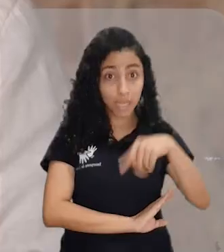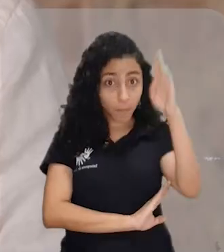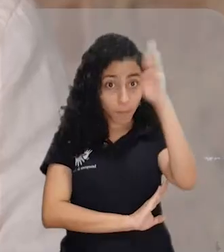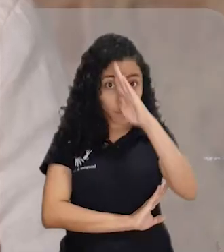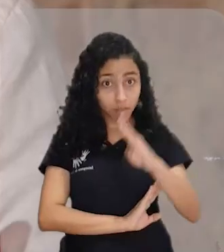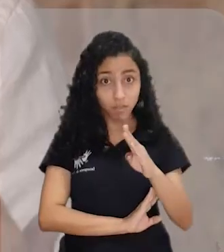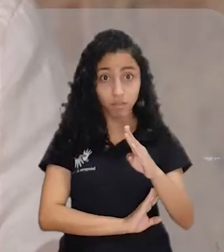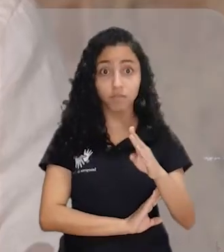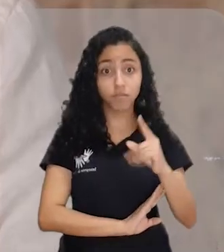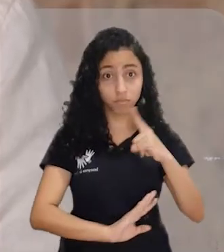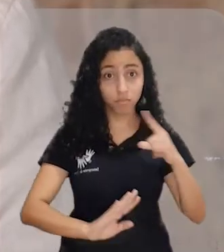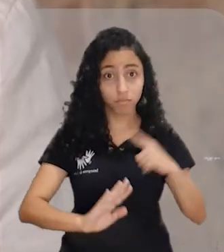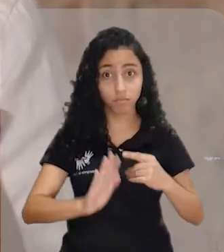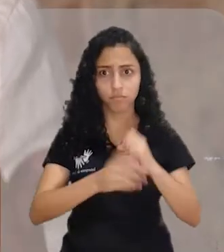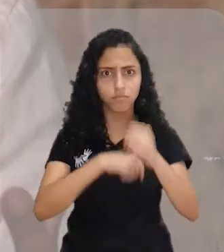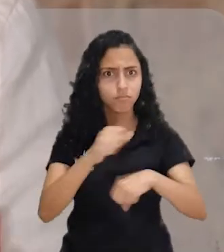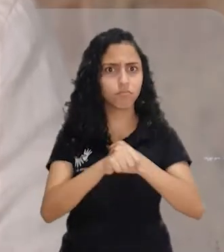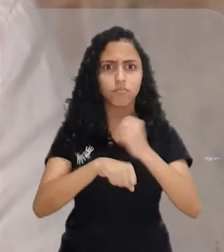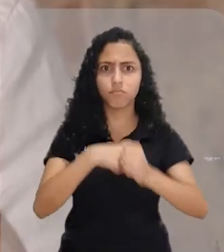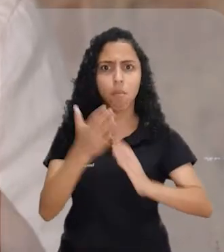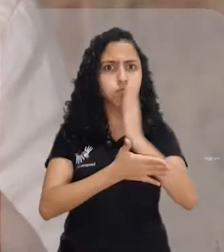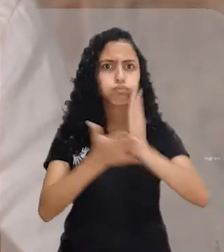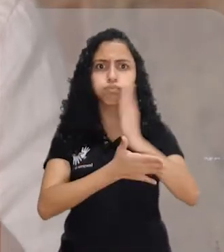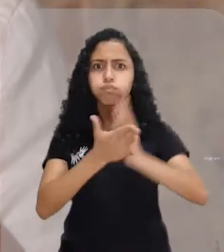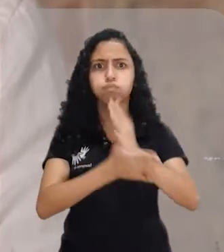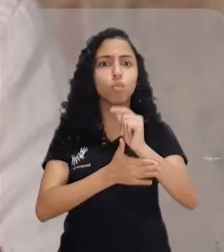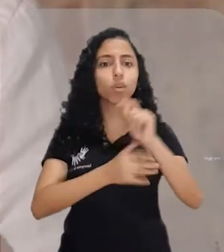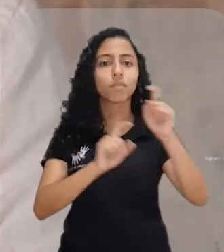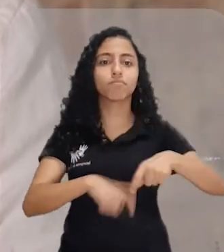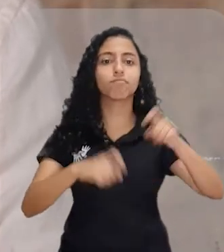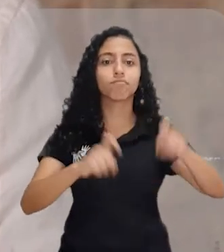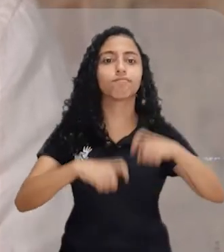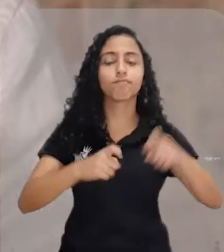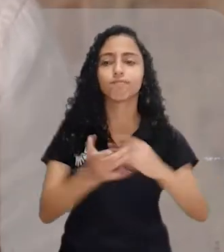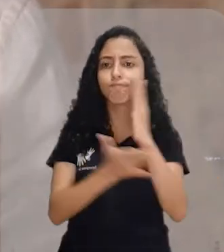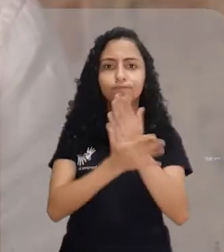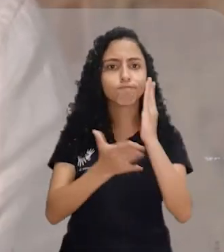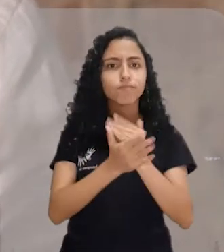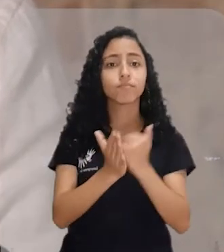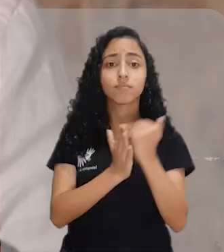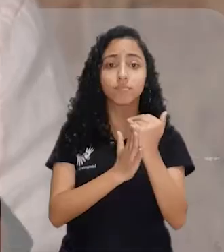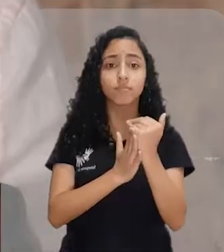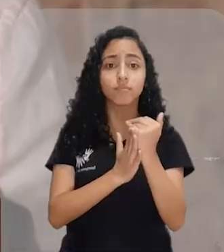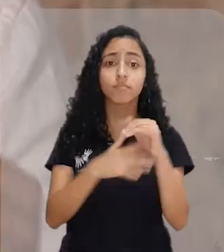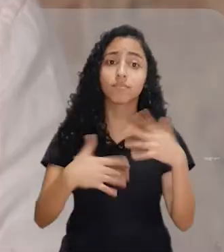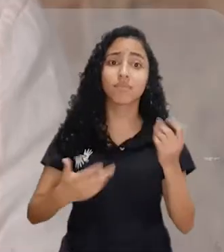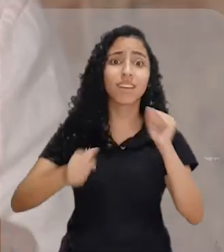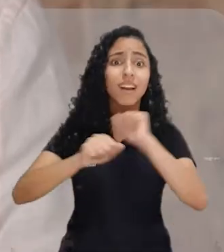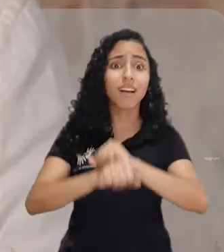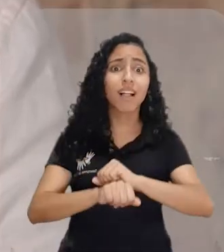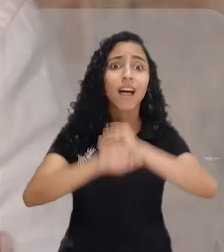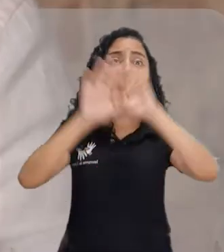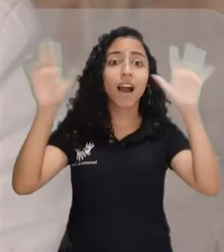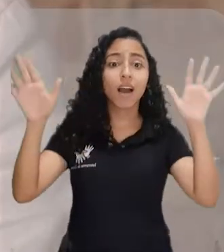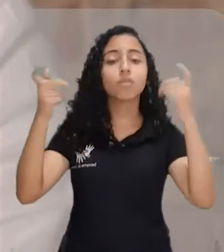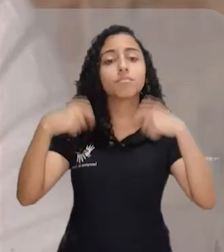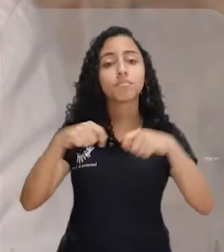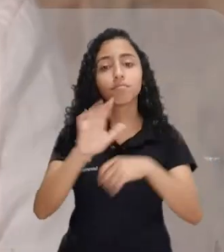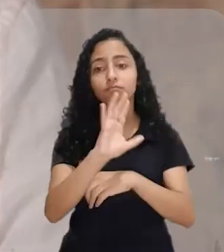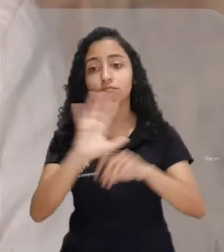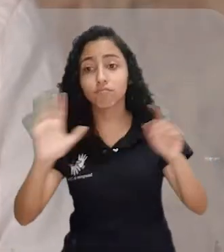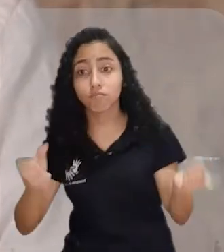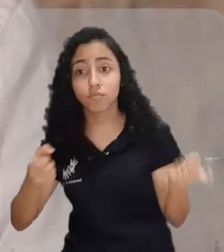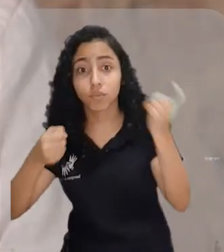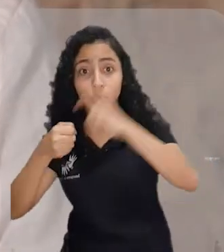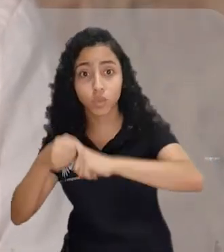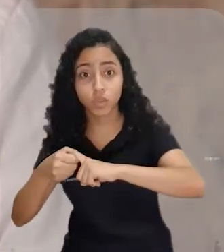E o Brasil é um país, né, que bate recorde todos os anos de produção agrícola. Então, fica muito claro aí a importância da restauração no contexto também